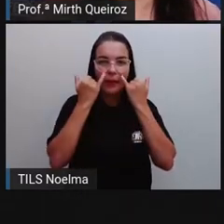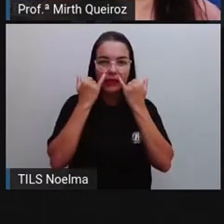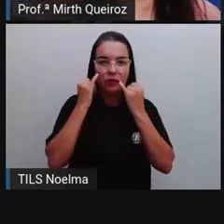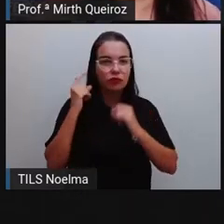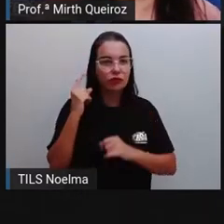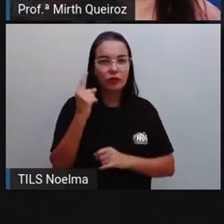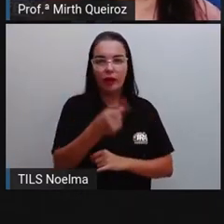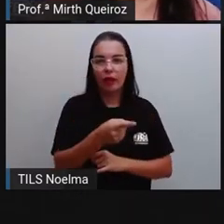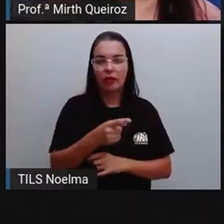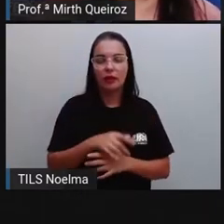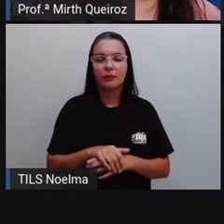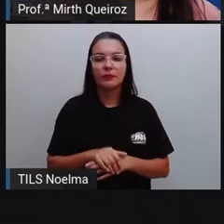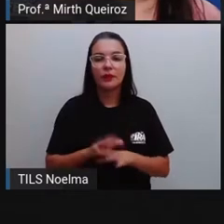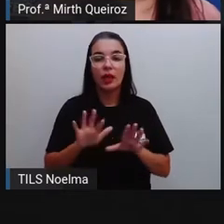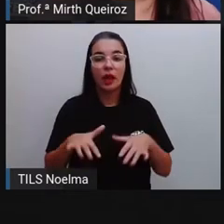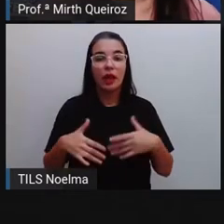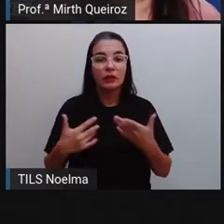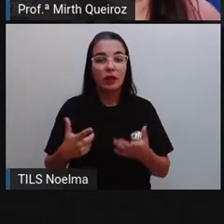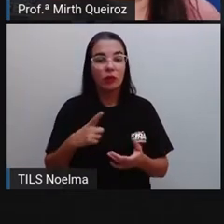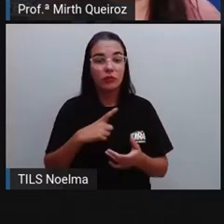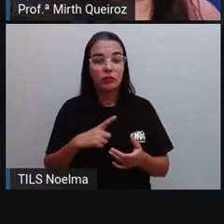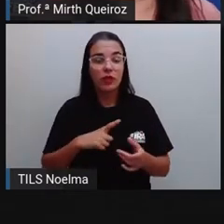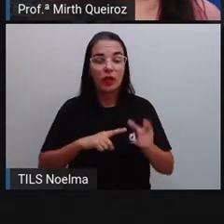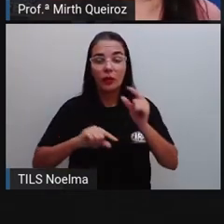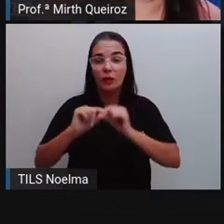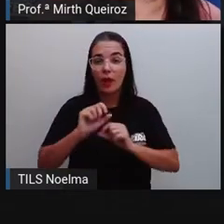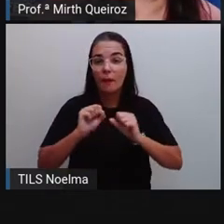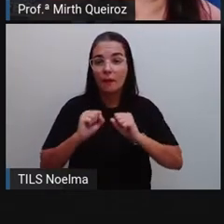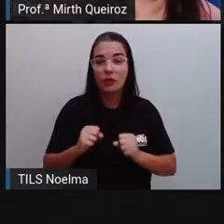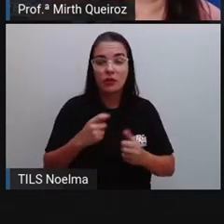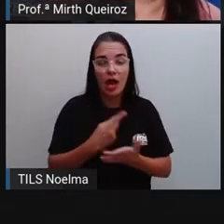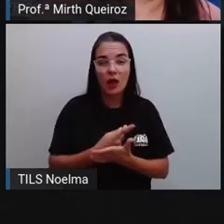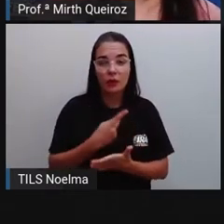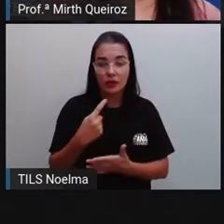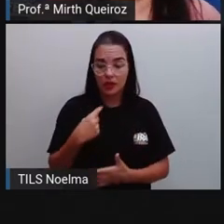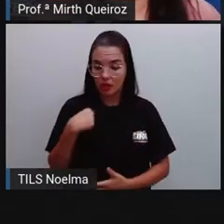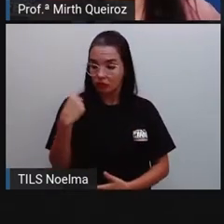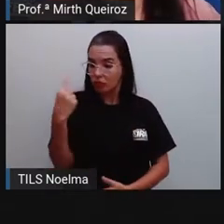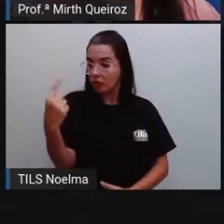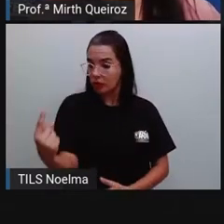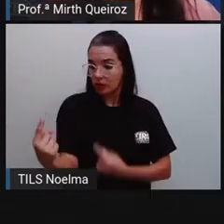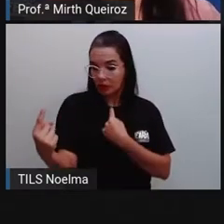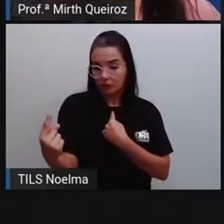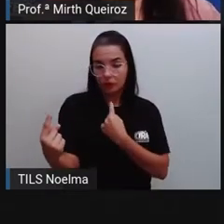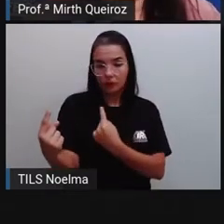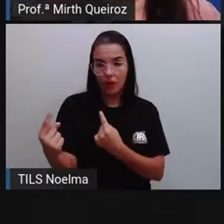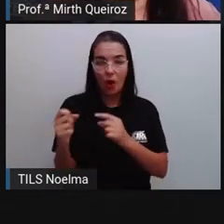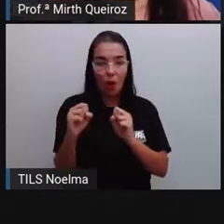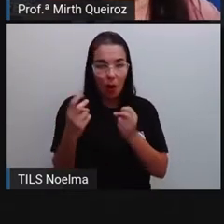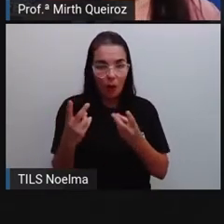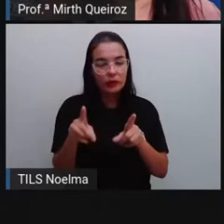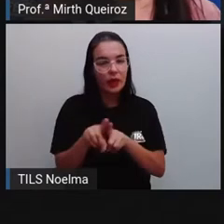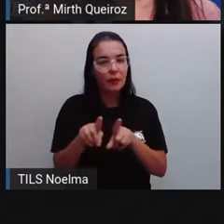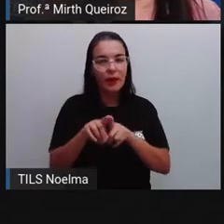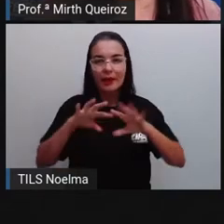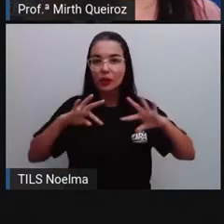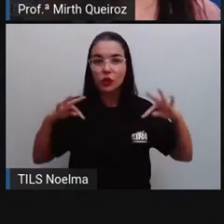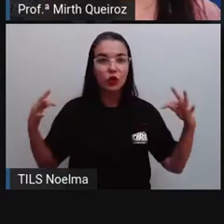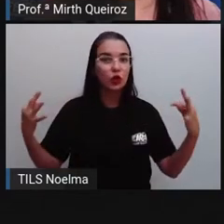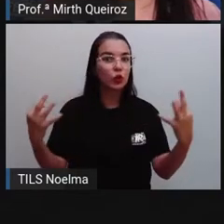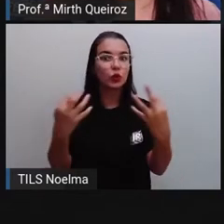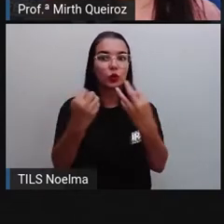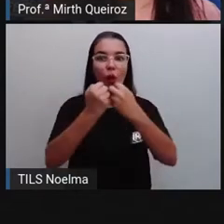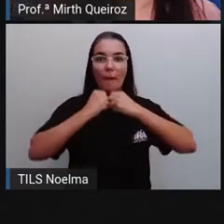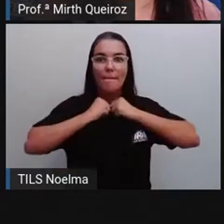essas transferências de informações, elas podem acontecer tanto de forma individual como em massa.